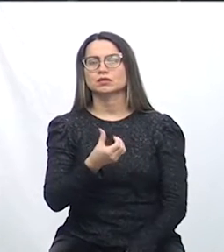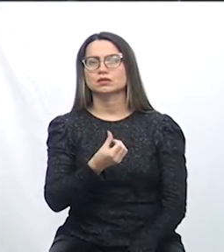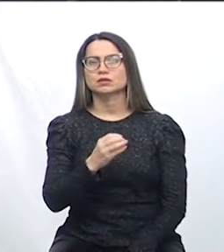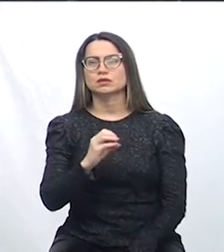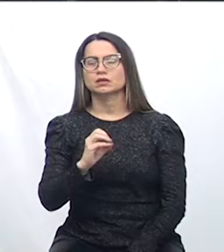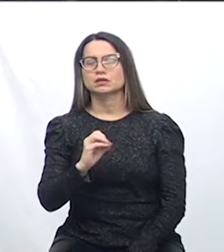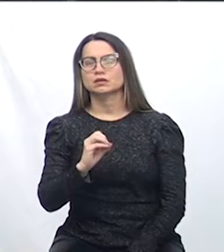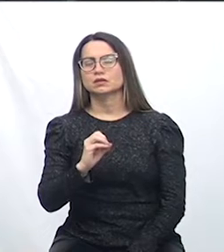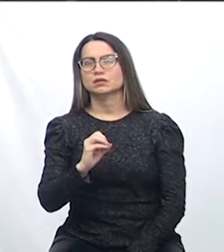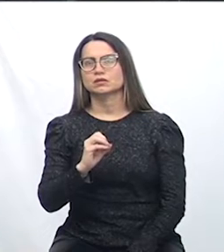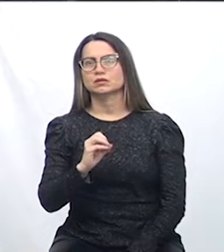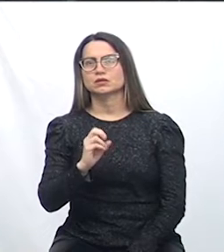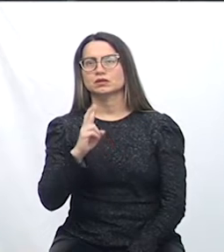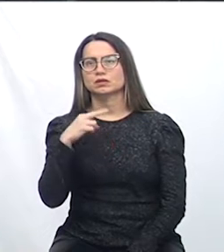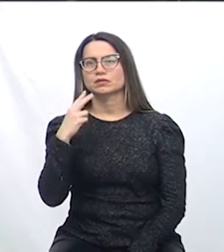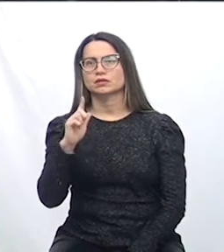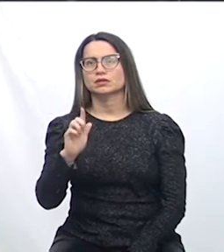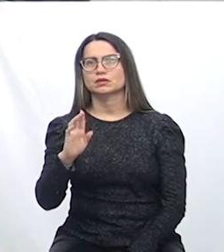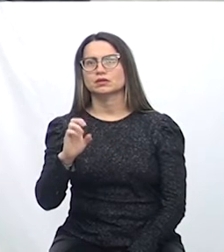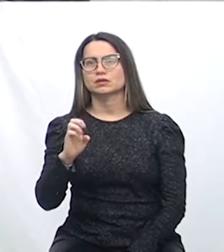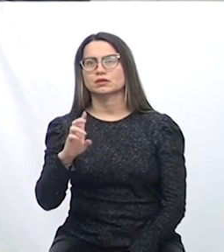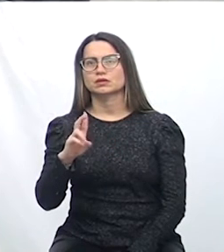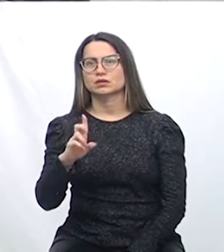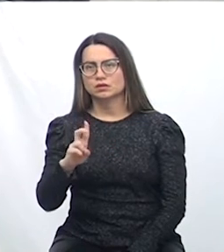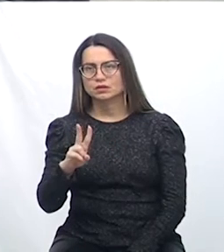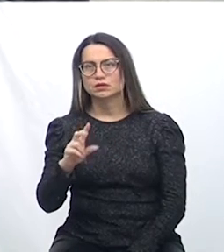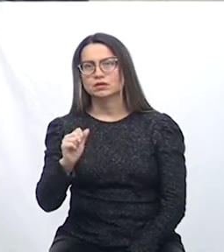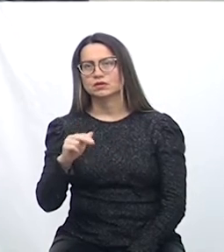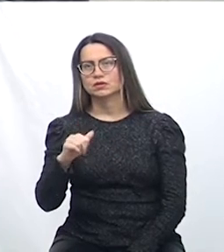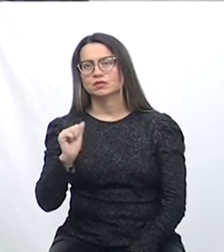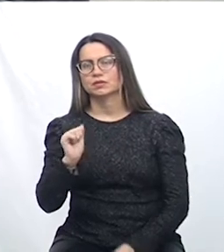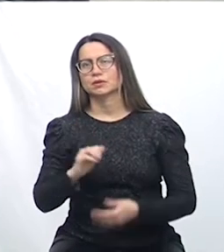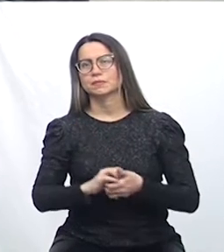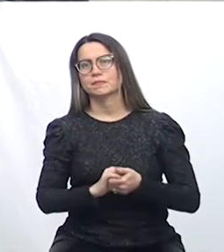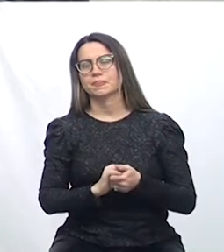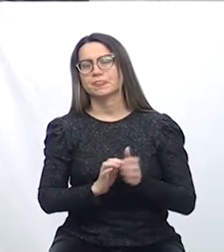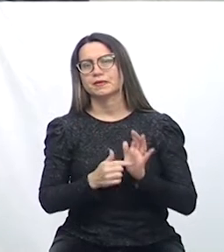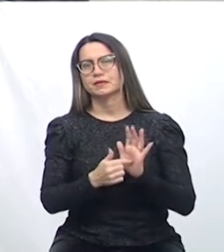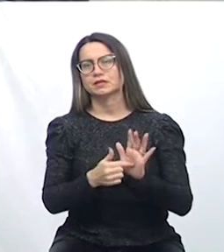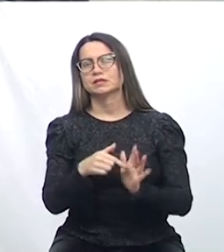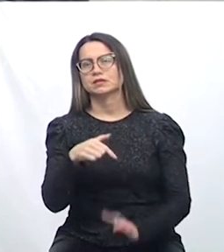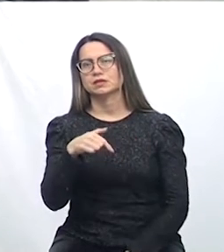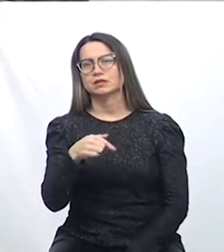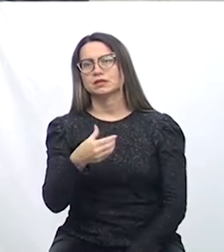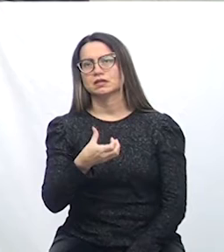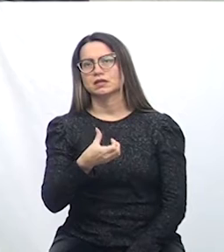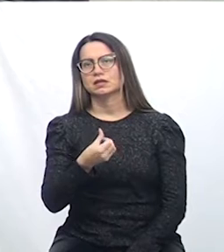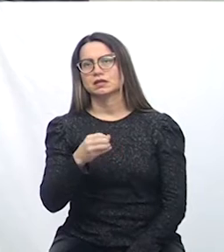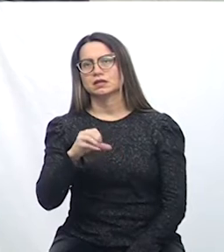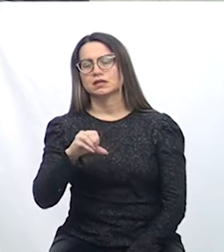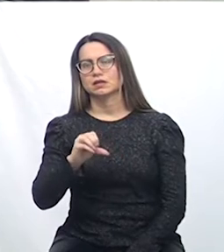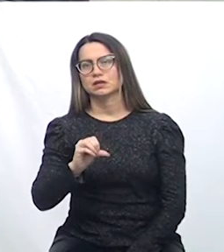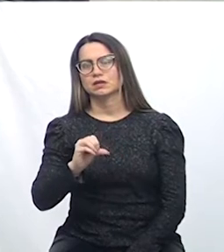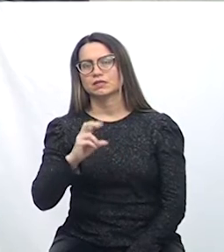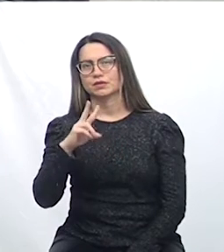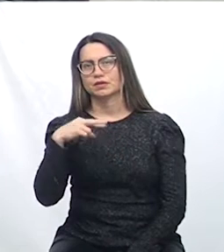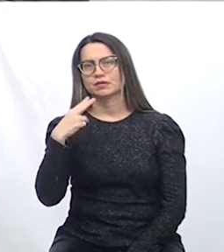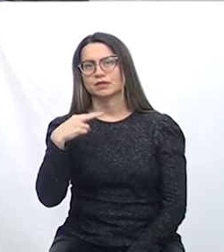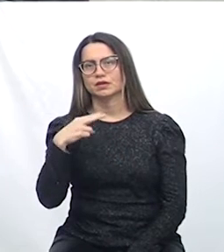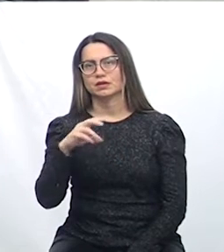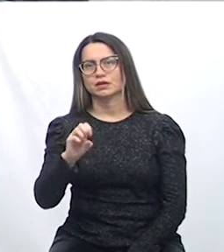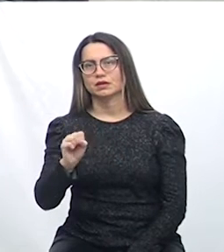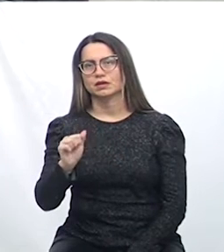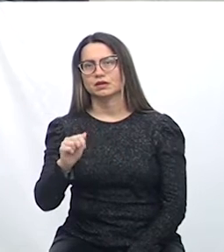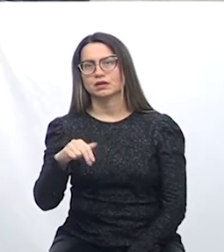autoria da vereadora Giovana Zanetti. Indicação número 769-2022, de autoria da vereadora